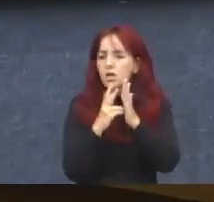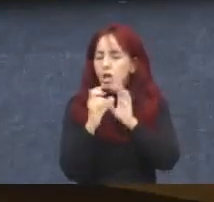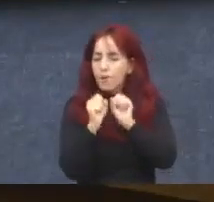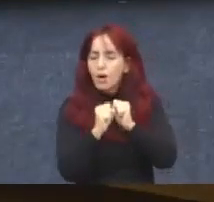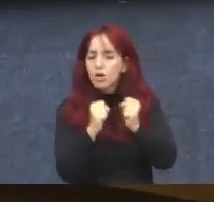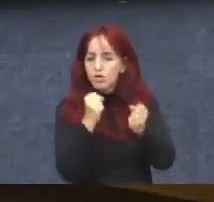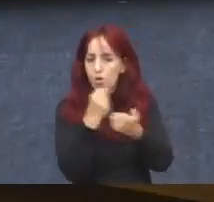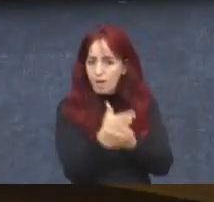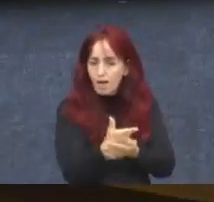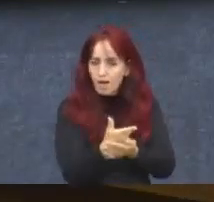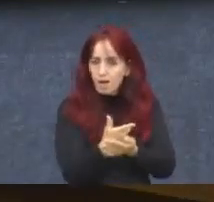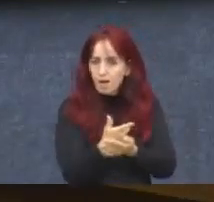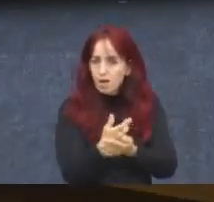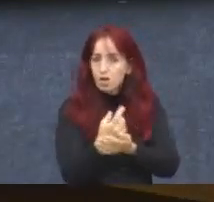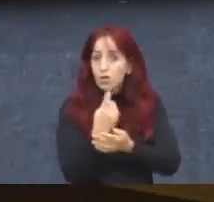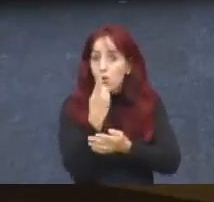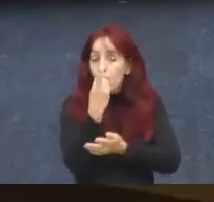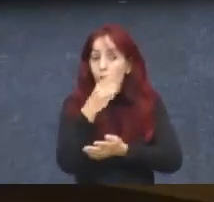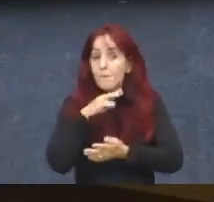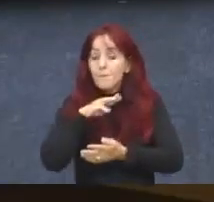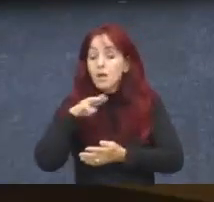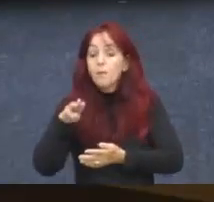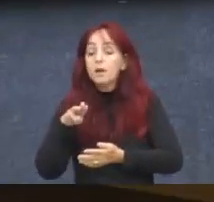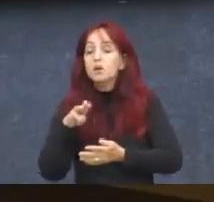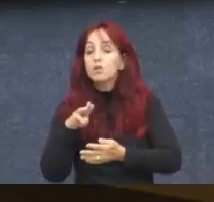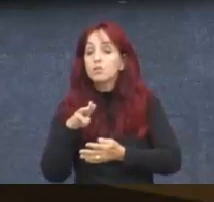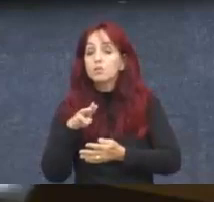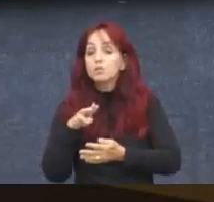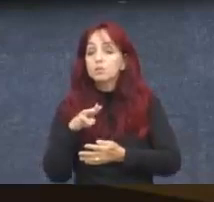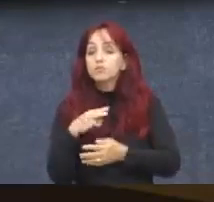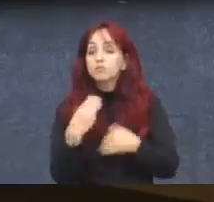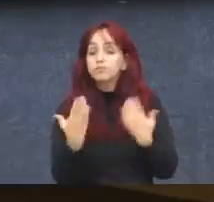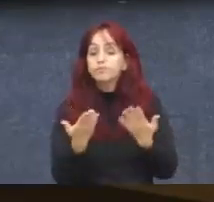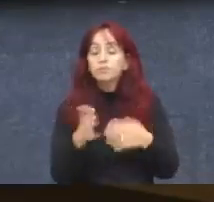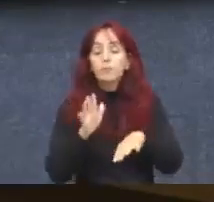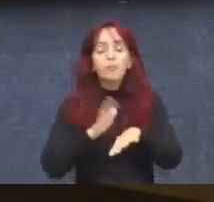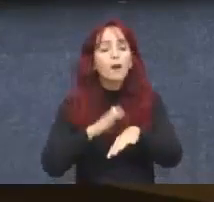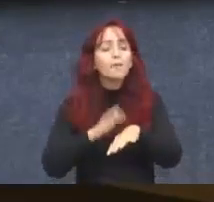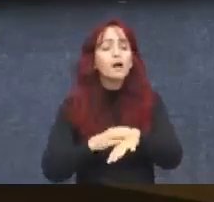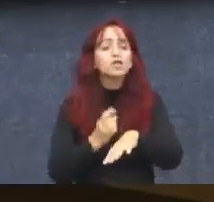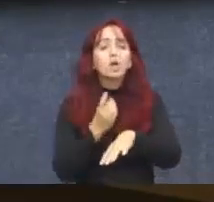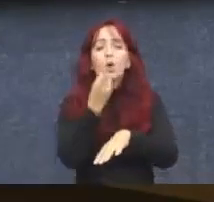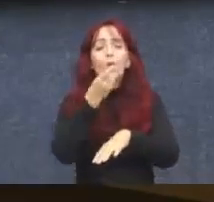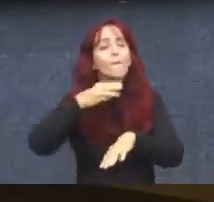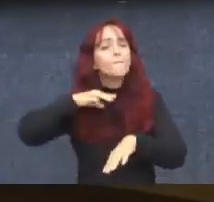comprar com R$ 1,5 milhão de reais? Mais de